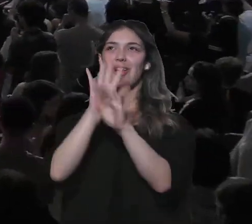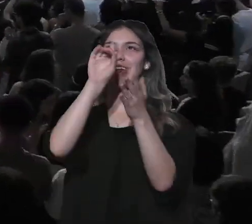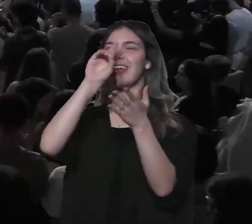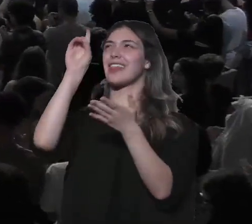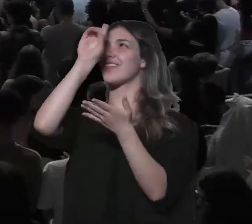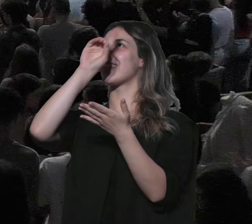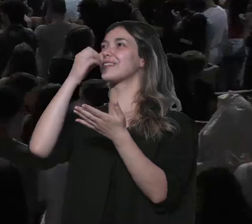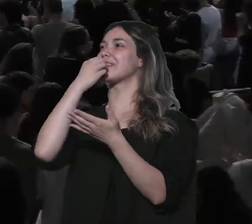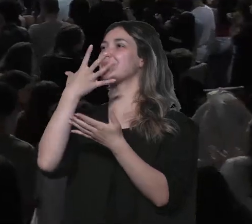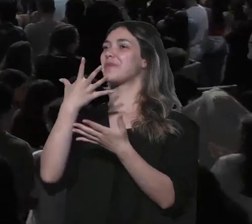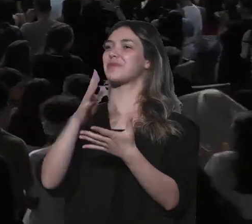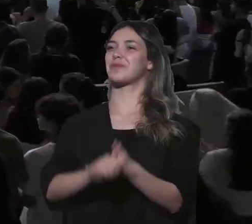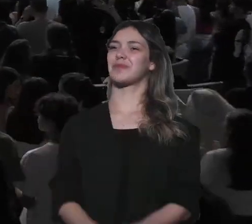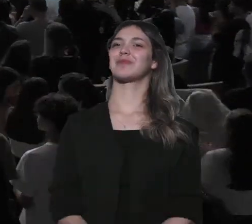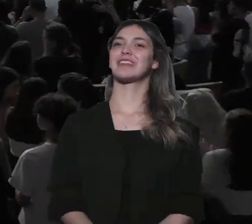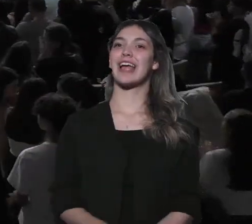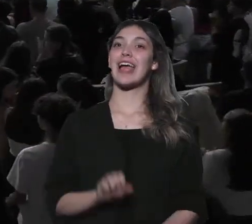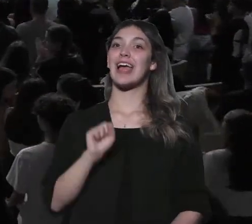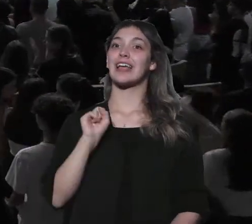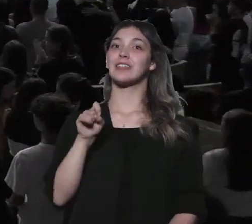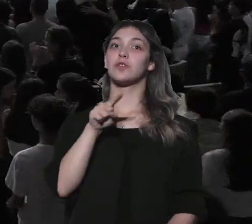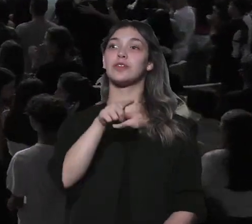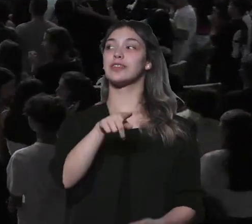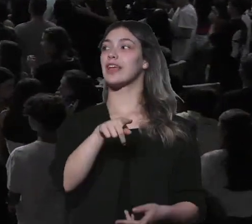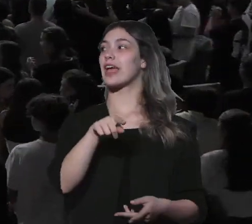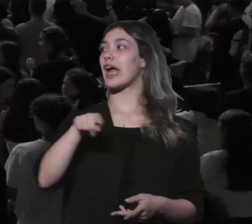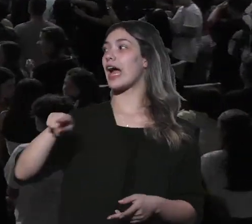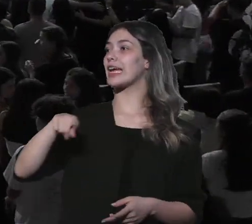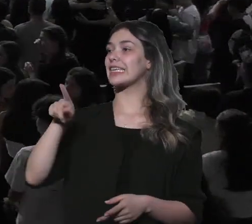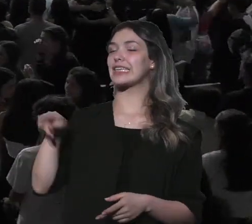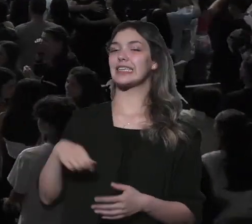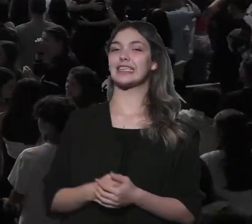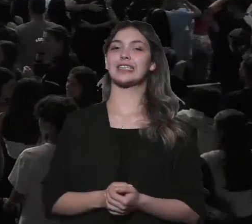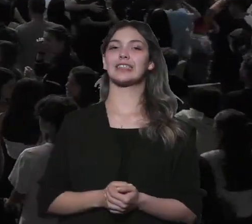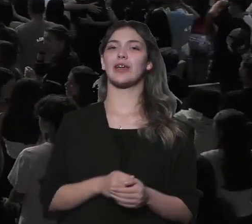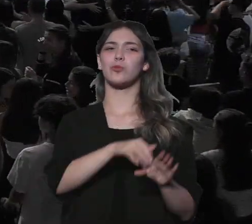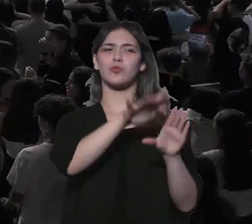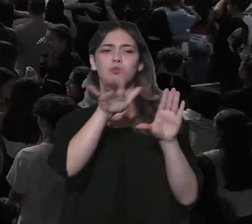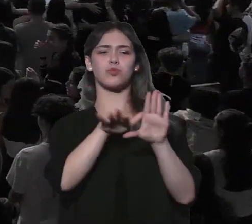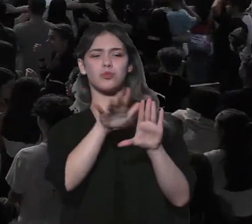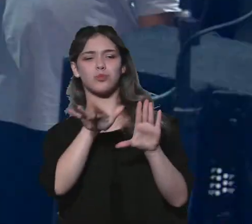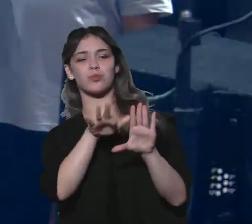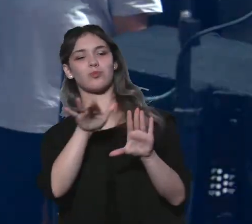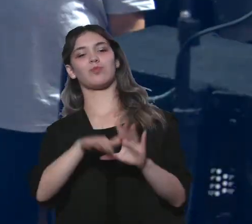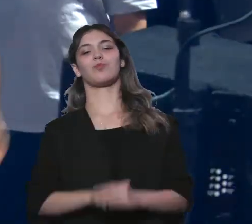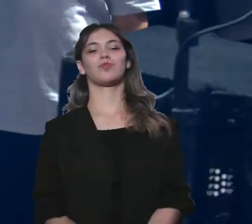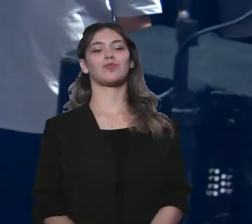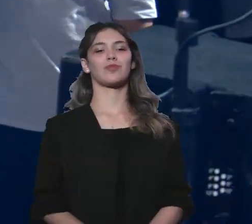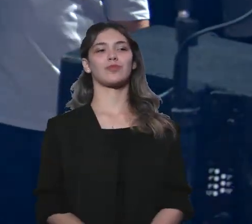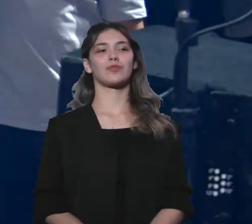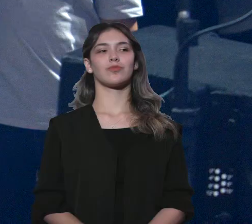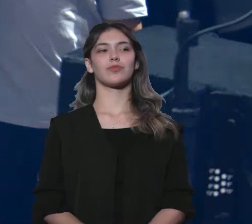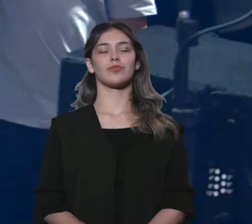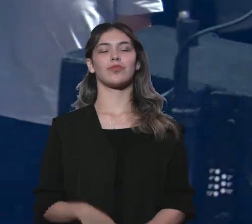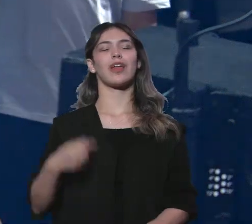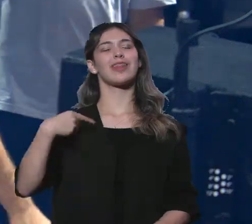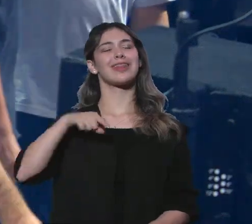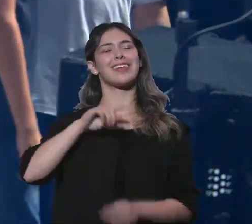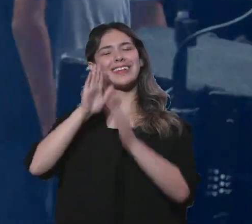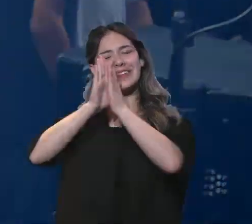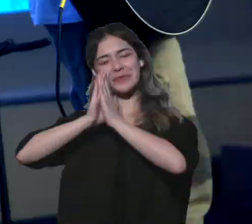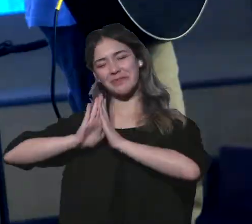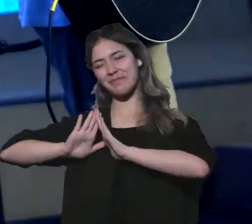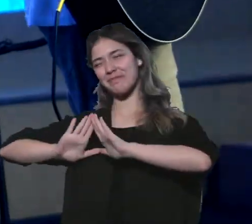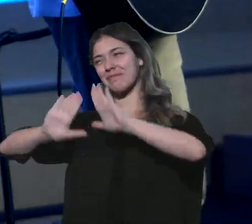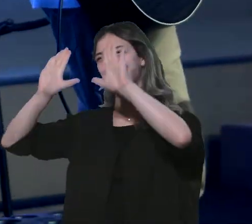bom. Se você veio aqui na frente, aponta teu celular para esse QR Code. Nós vamos adorar a Deus com uma